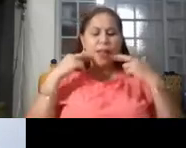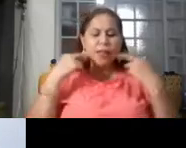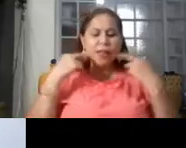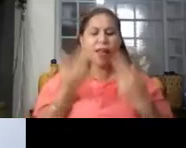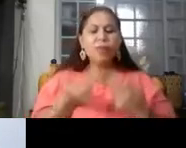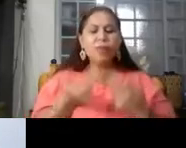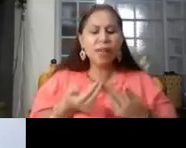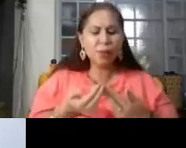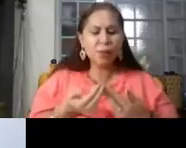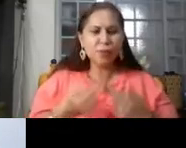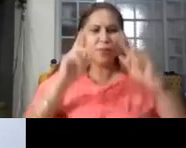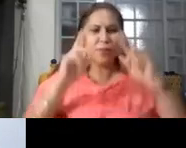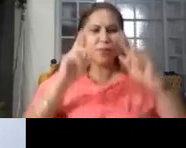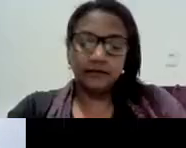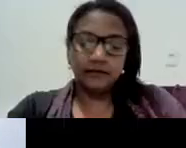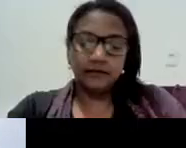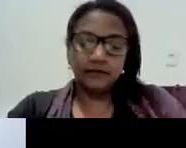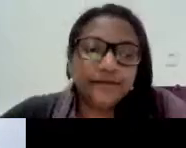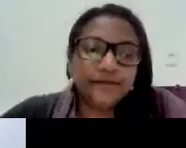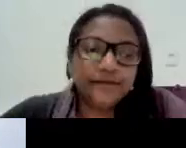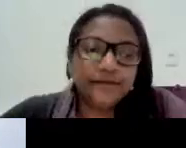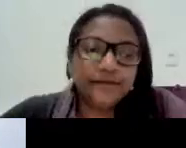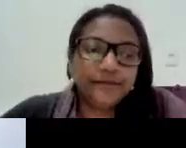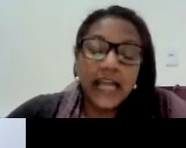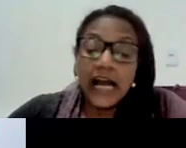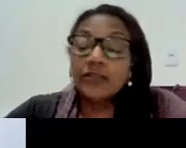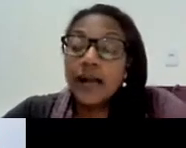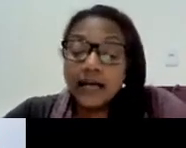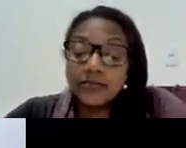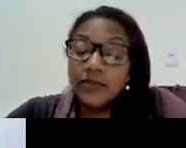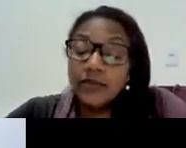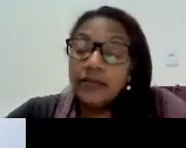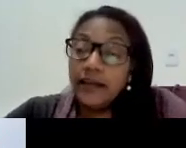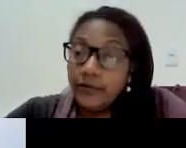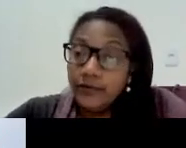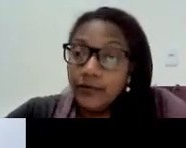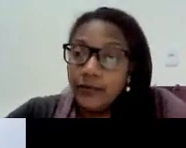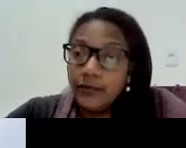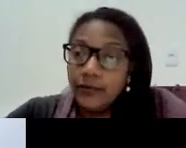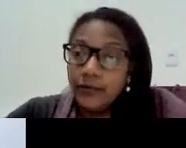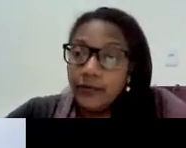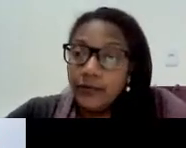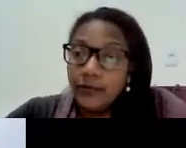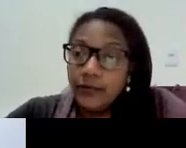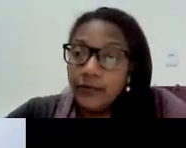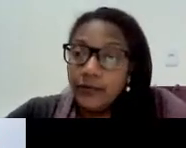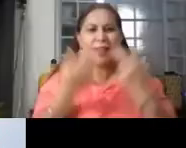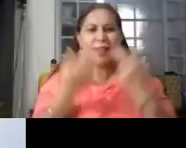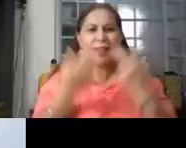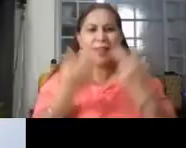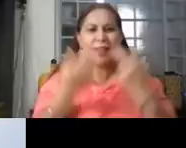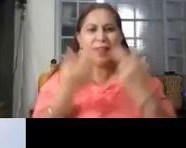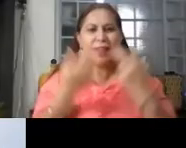Agora, reunião. Prof. Oi? Agora, no meu caso, eu leio o material, mas eu não